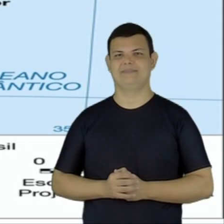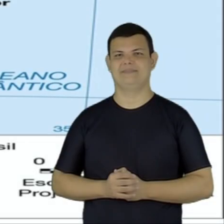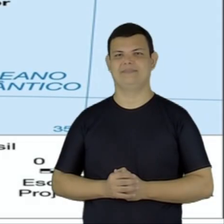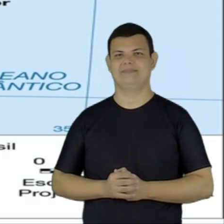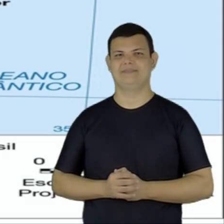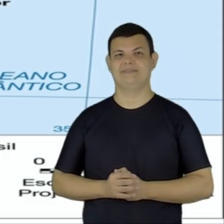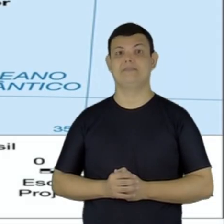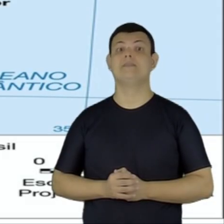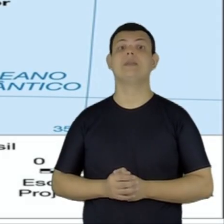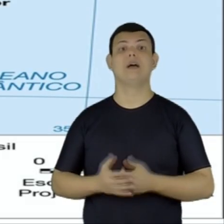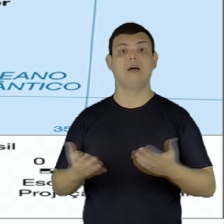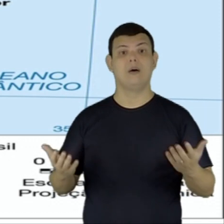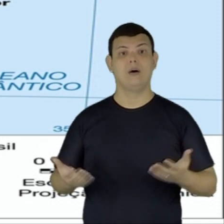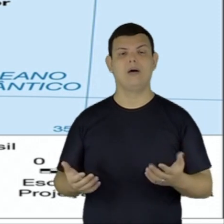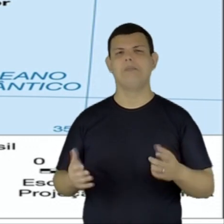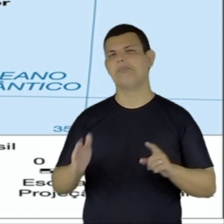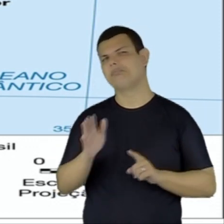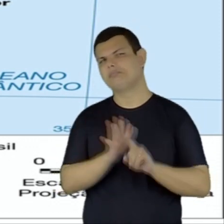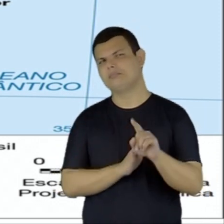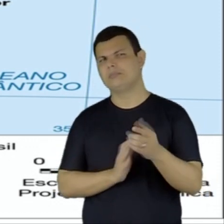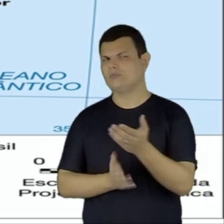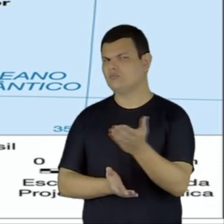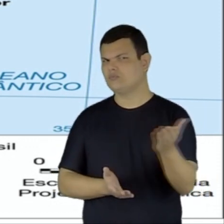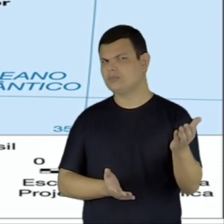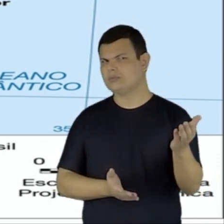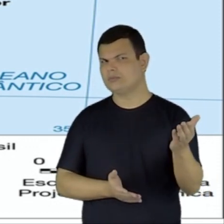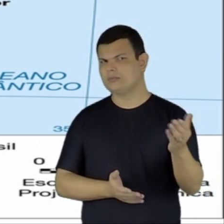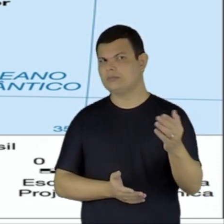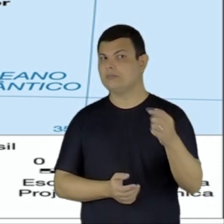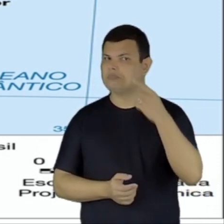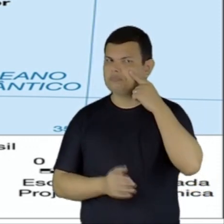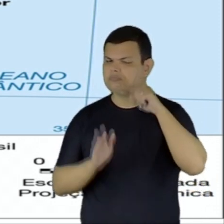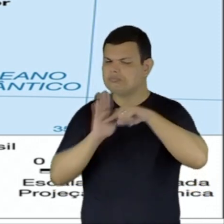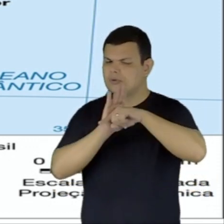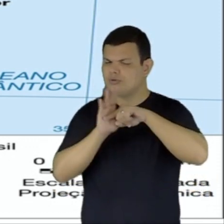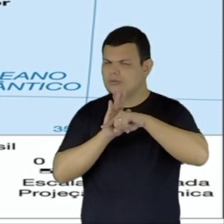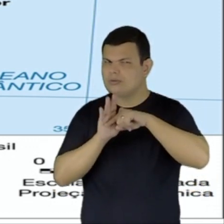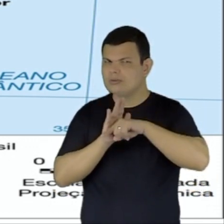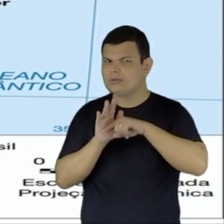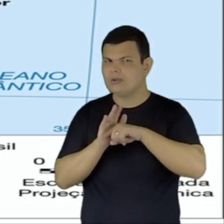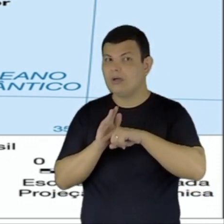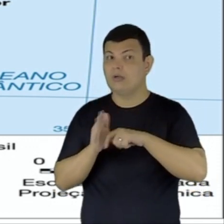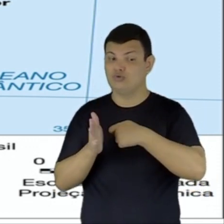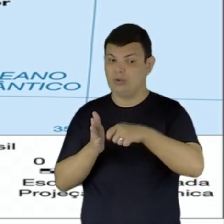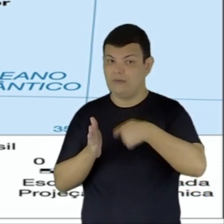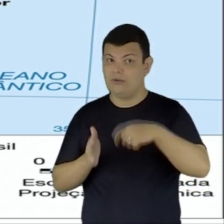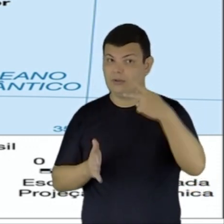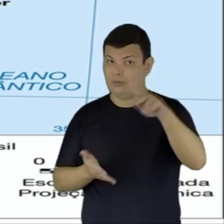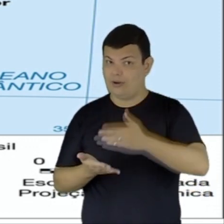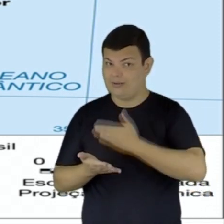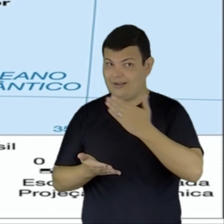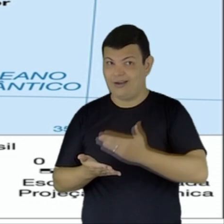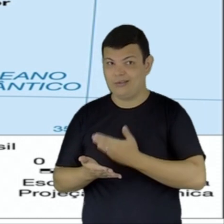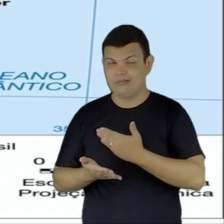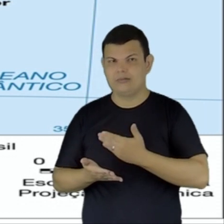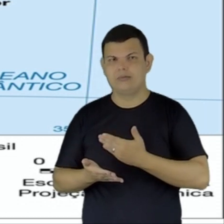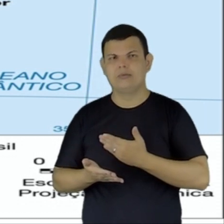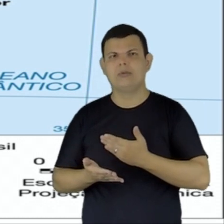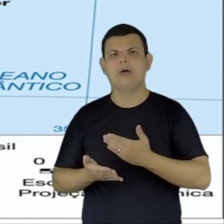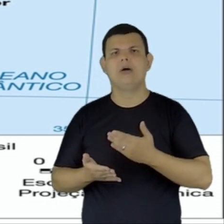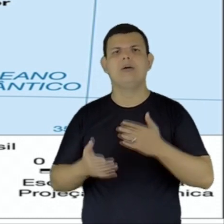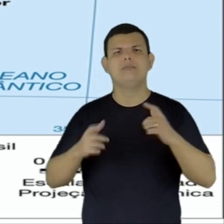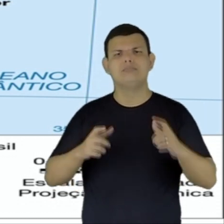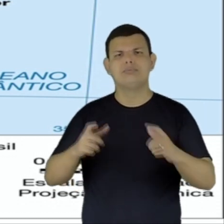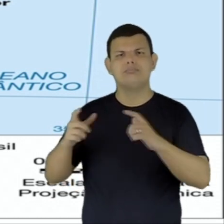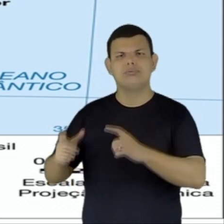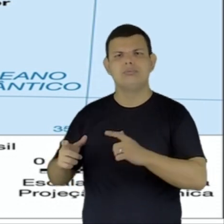Salvador. Ó, agora eu vou perguntar para vocês, e você vai pesquisar também para escrever no seu caderno, os gentílicos, né?